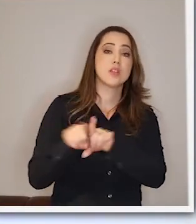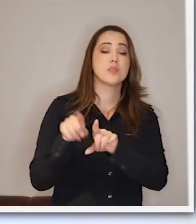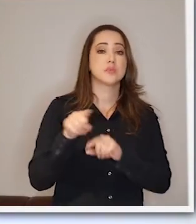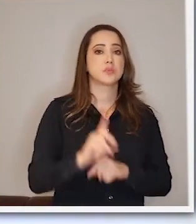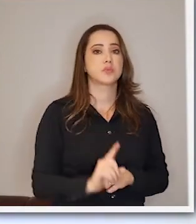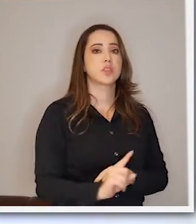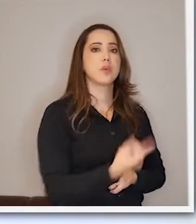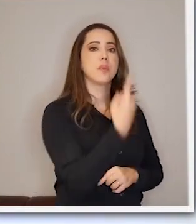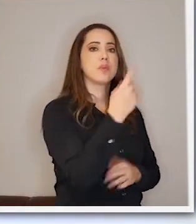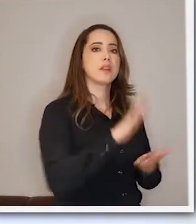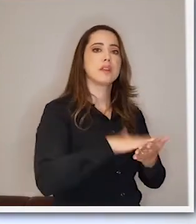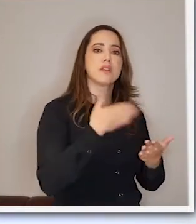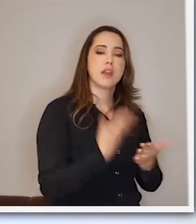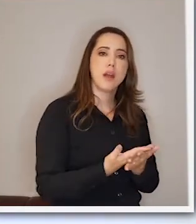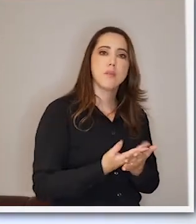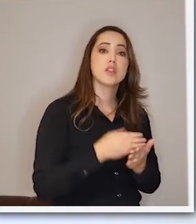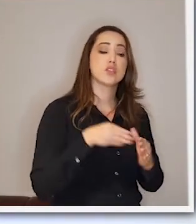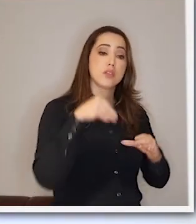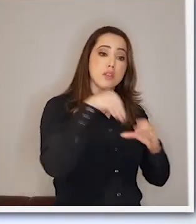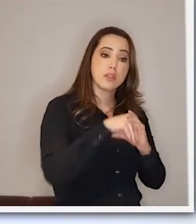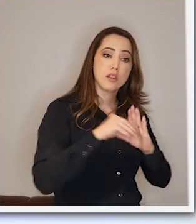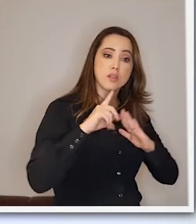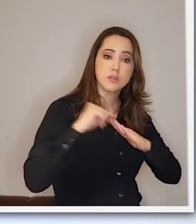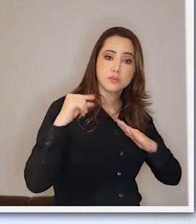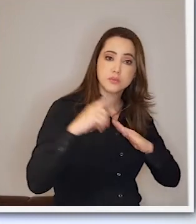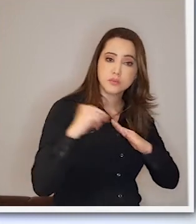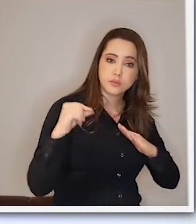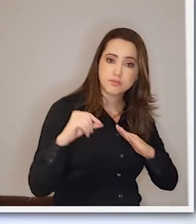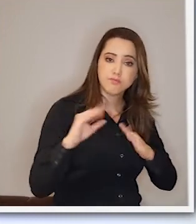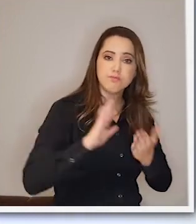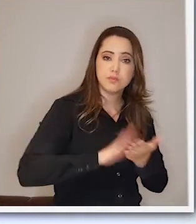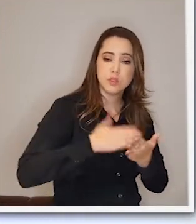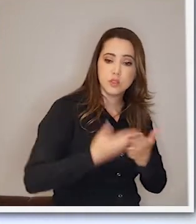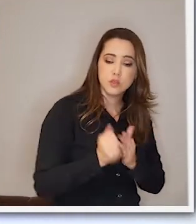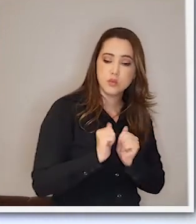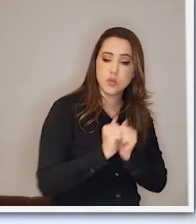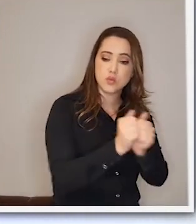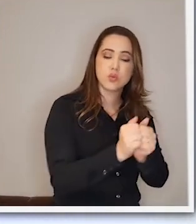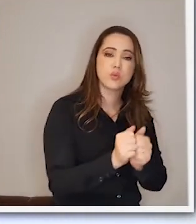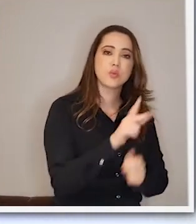educacional. Você vai ser intérprete, o primeiro dentro do Palácio, para